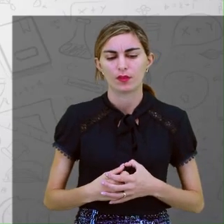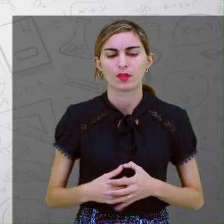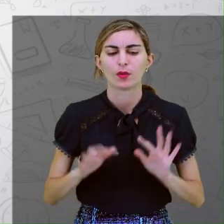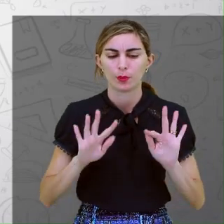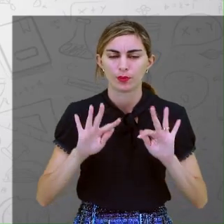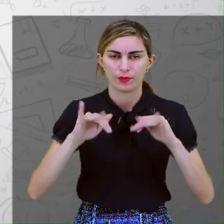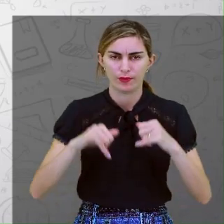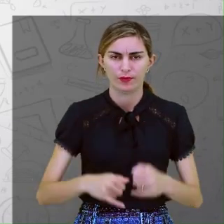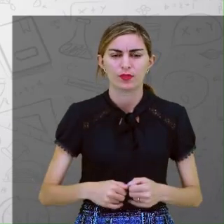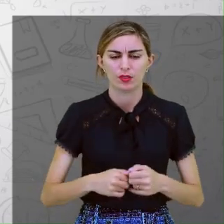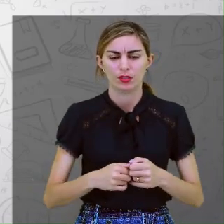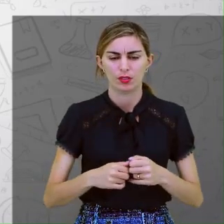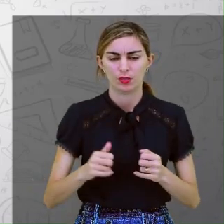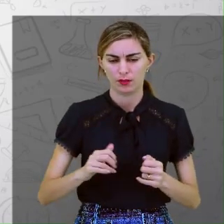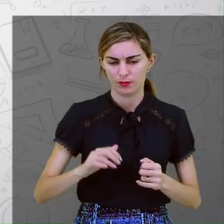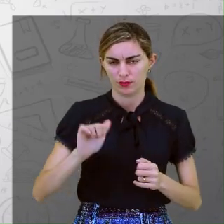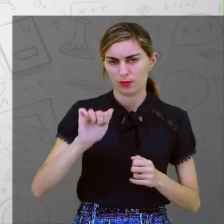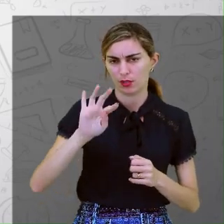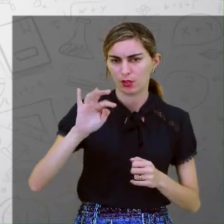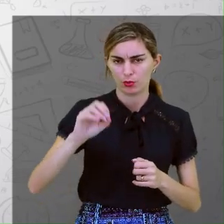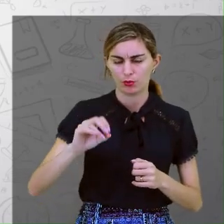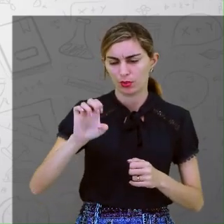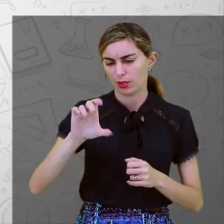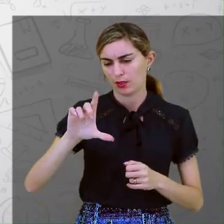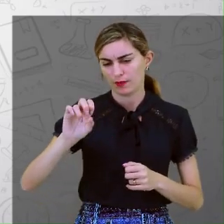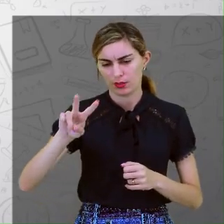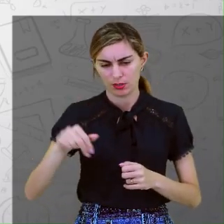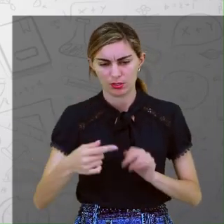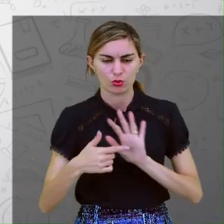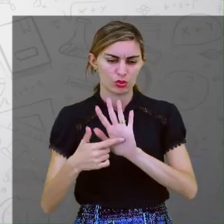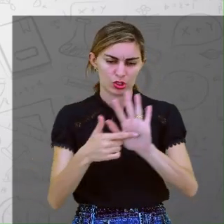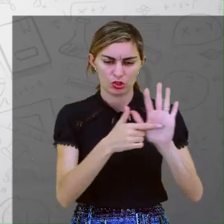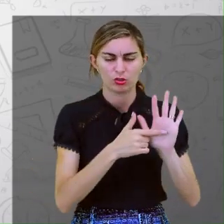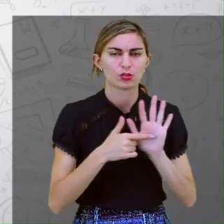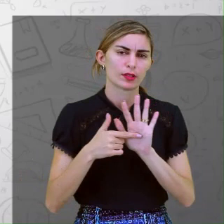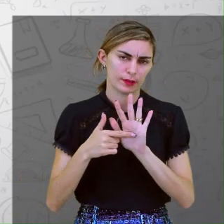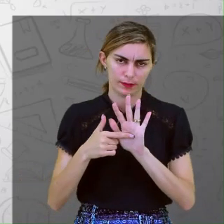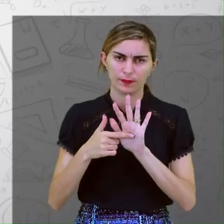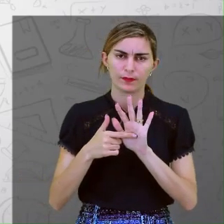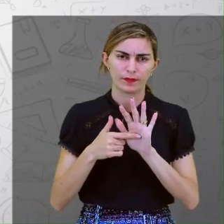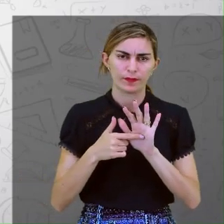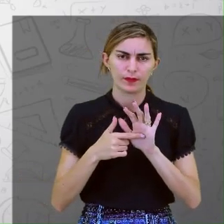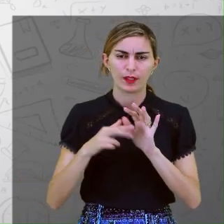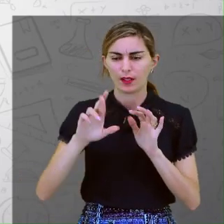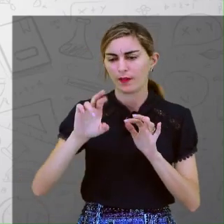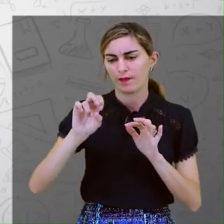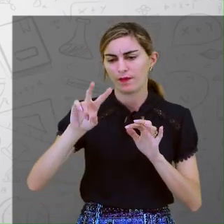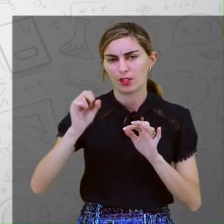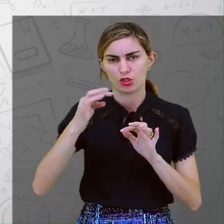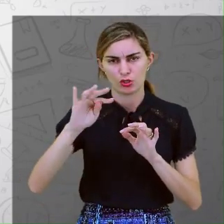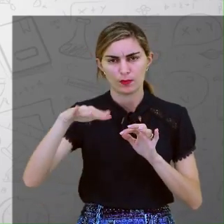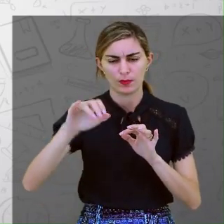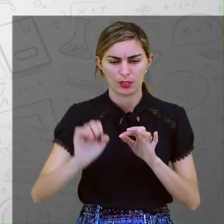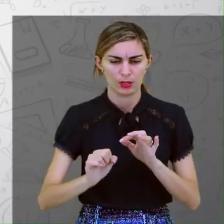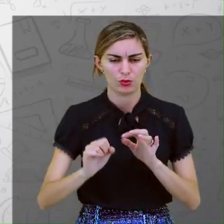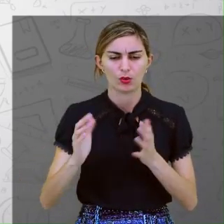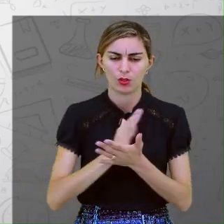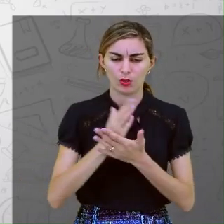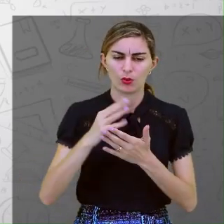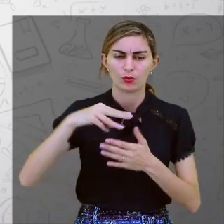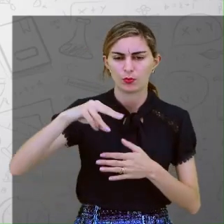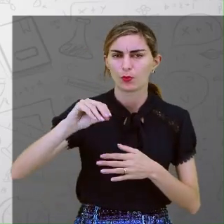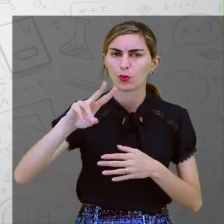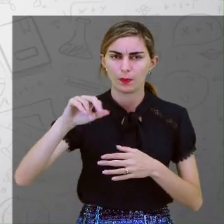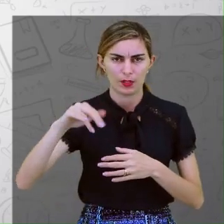Por fim, uma outra elevação, onde aqui a gente tem um destaque para o revestimento que vai ser utilizado. Em alguns